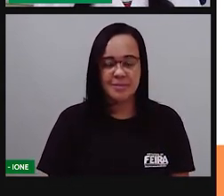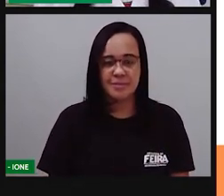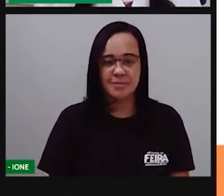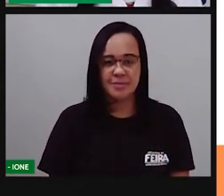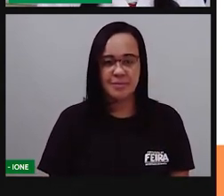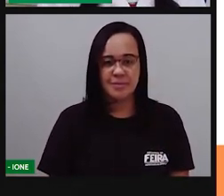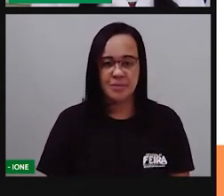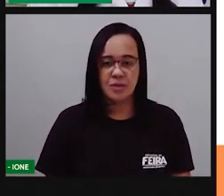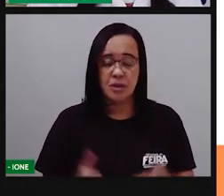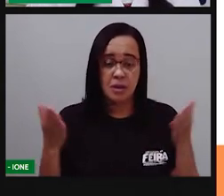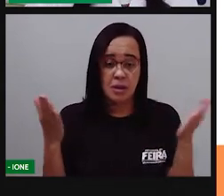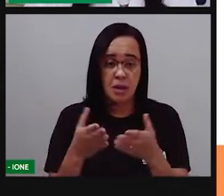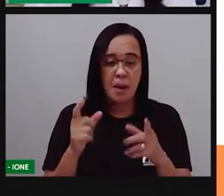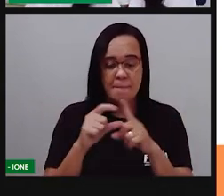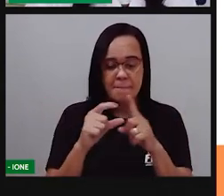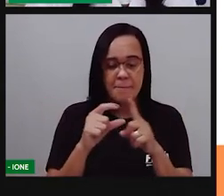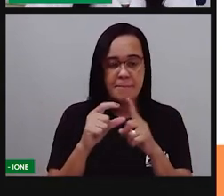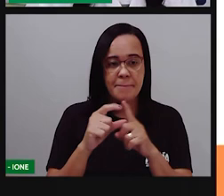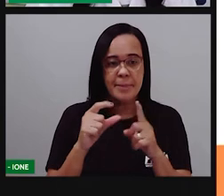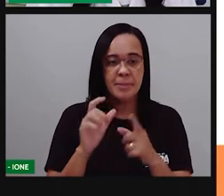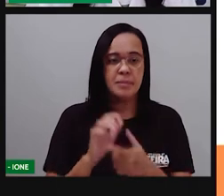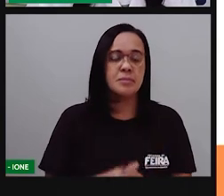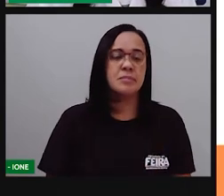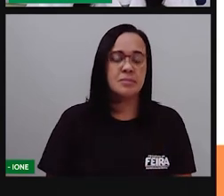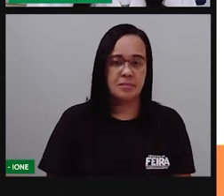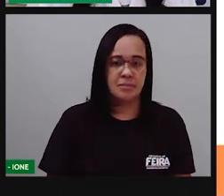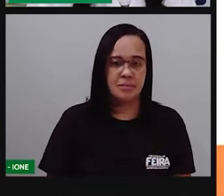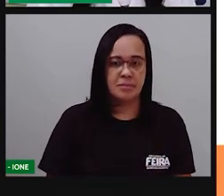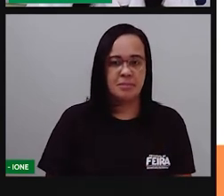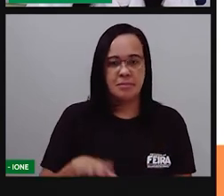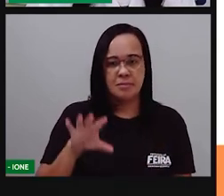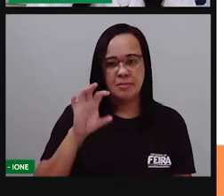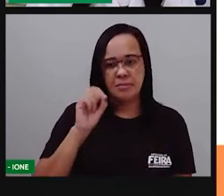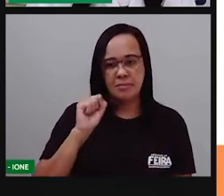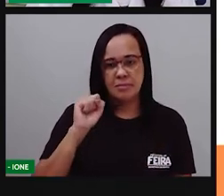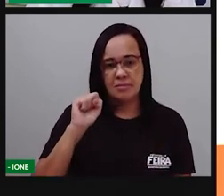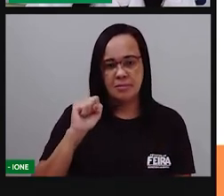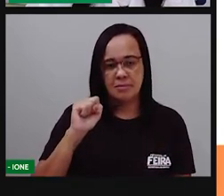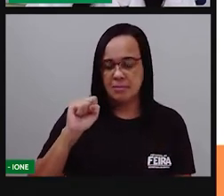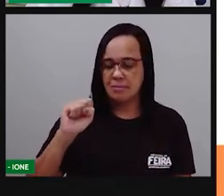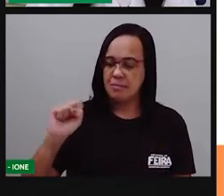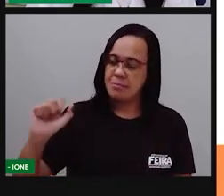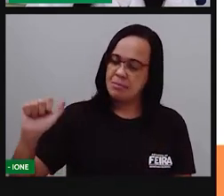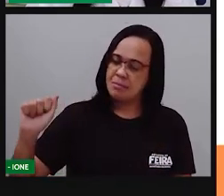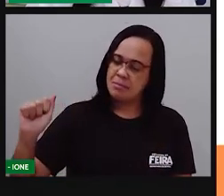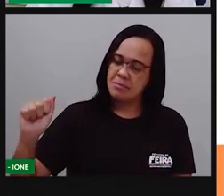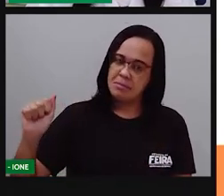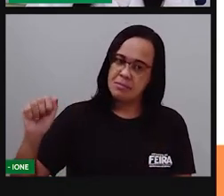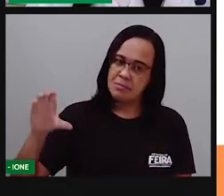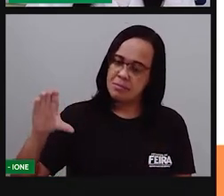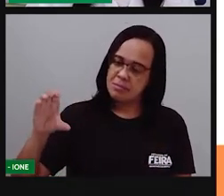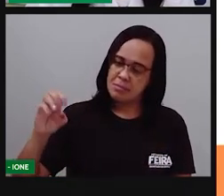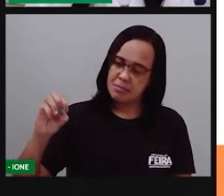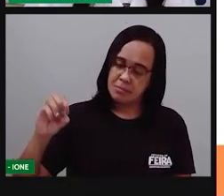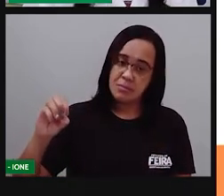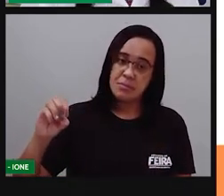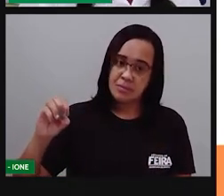e agora vamos para a palavra o taco a taco